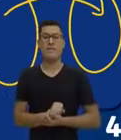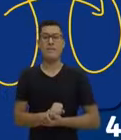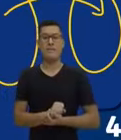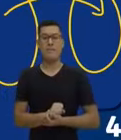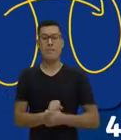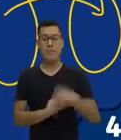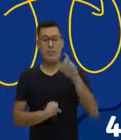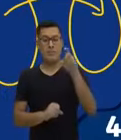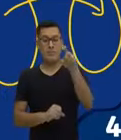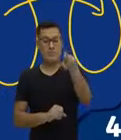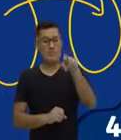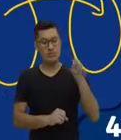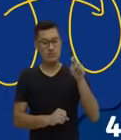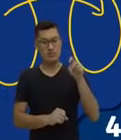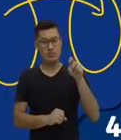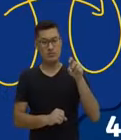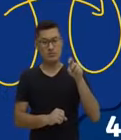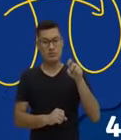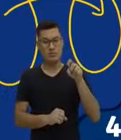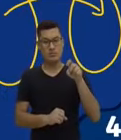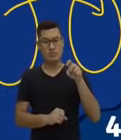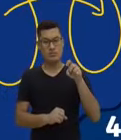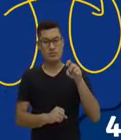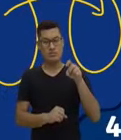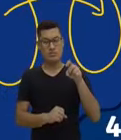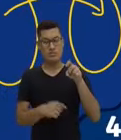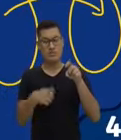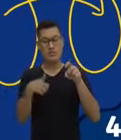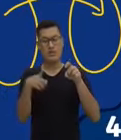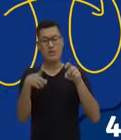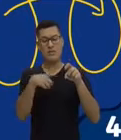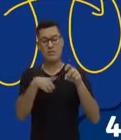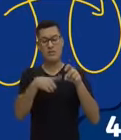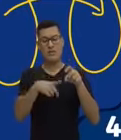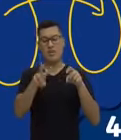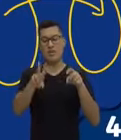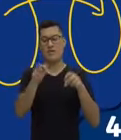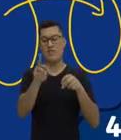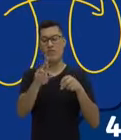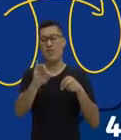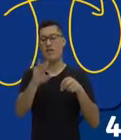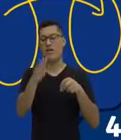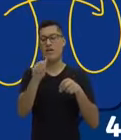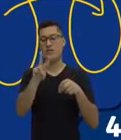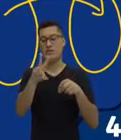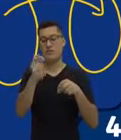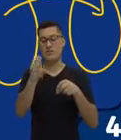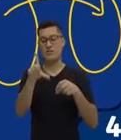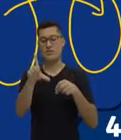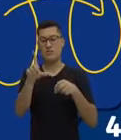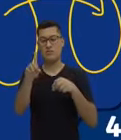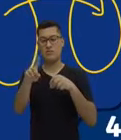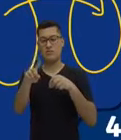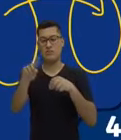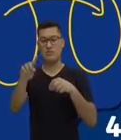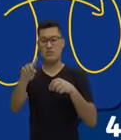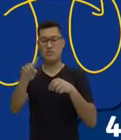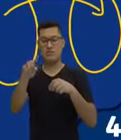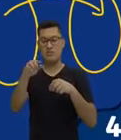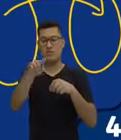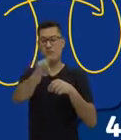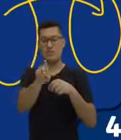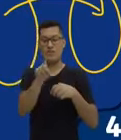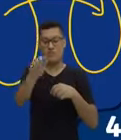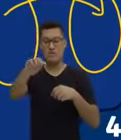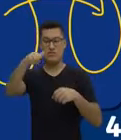x aqui, que é a minha variável, ó, vou colocar ele para cá, esse x ele está elevado a 1. Lembra lá das suas aulas